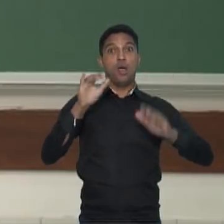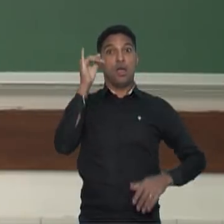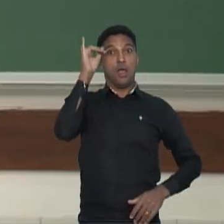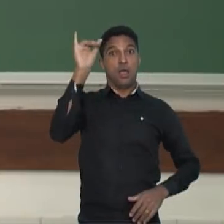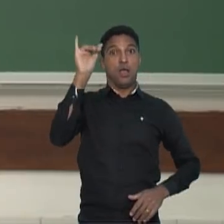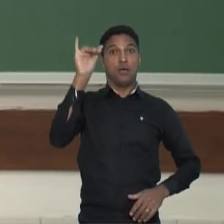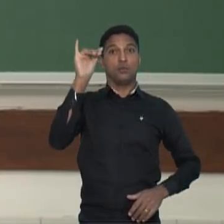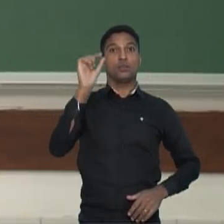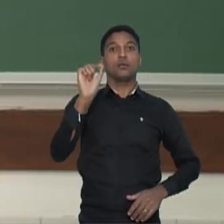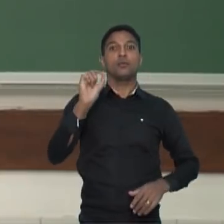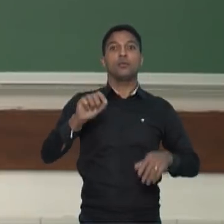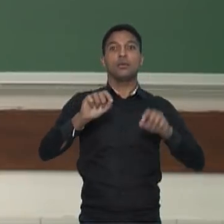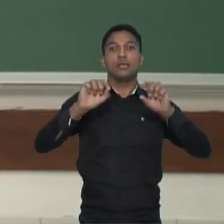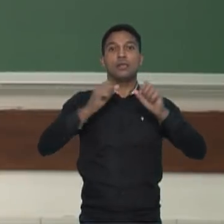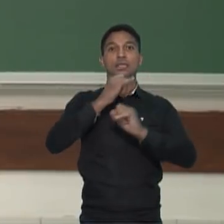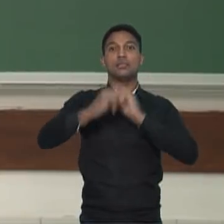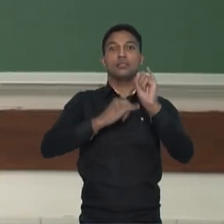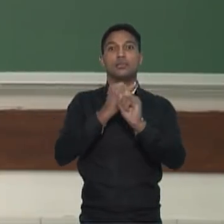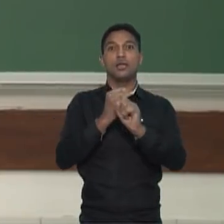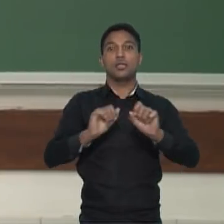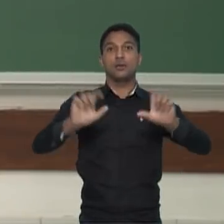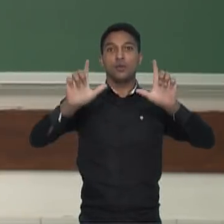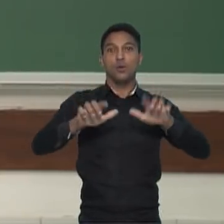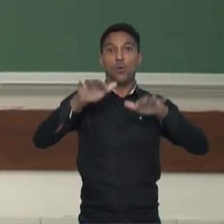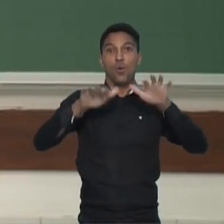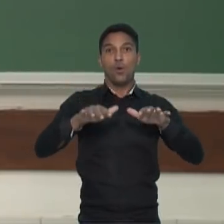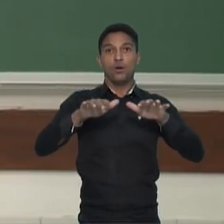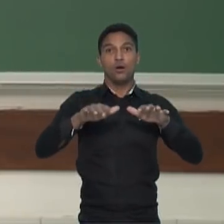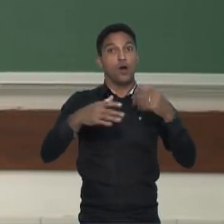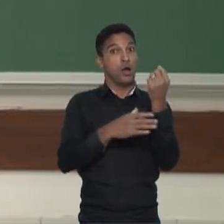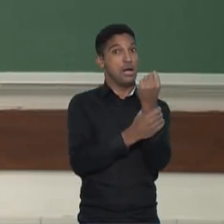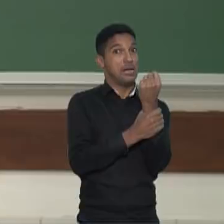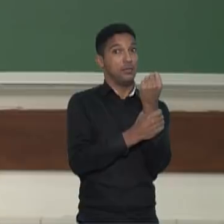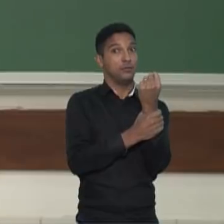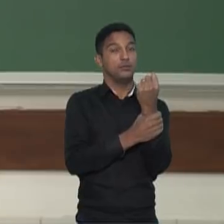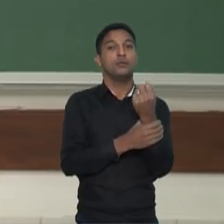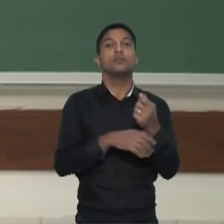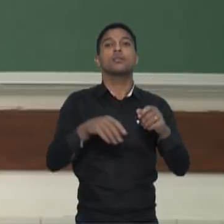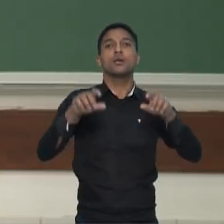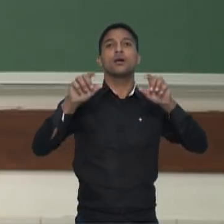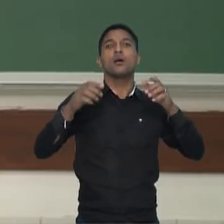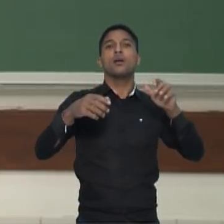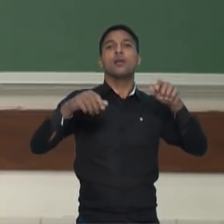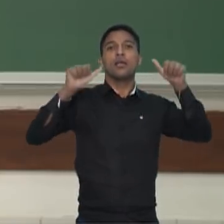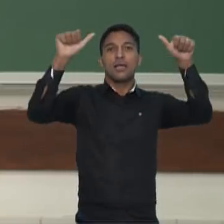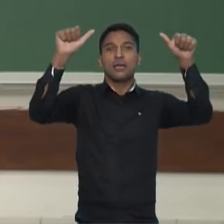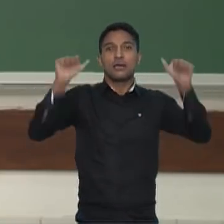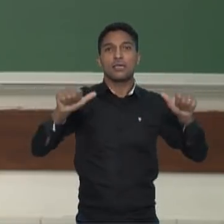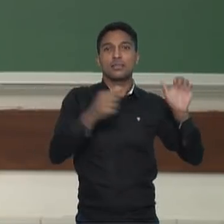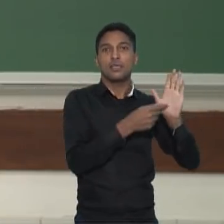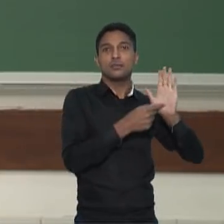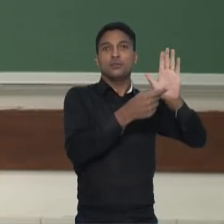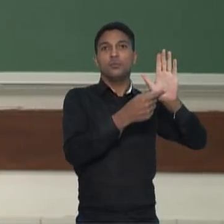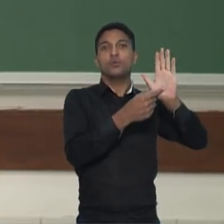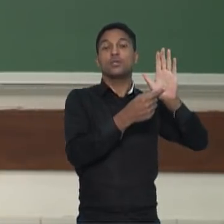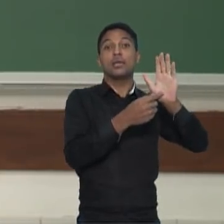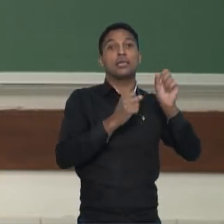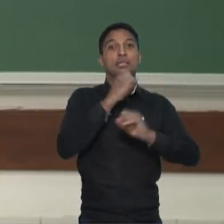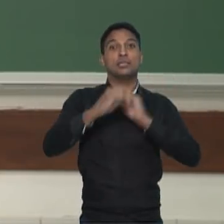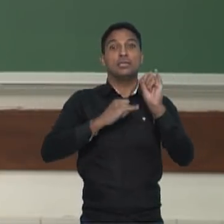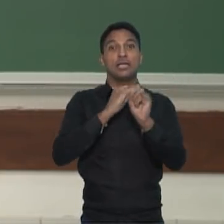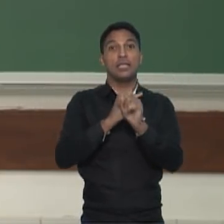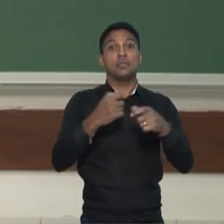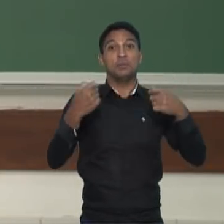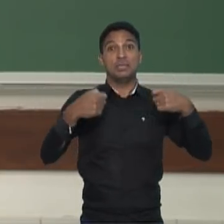de modo a ter iniciativas, ressaltar a importância de a internet ser segura.